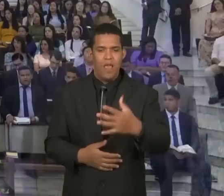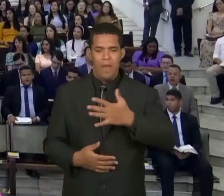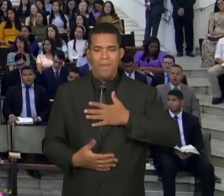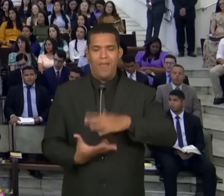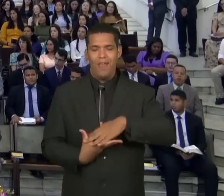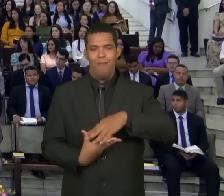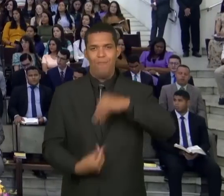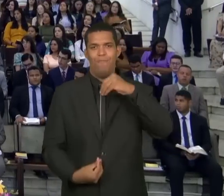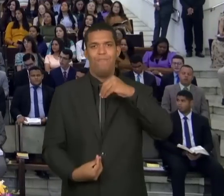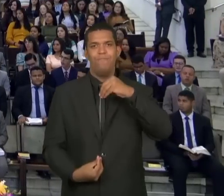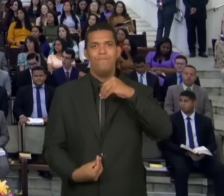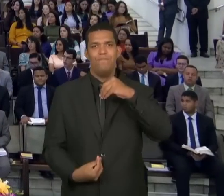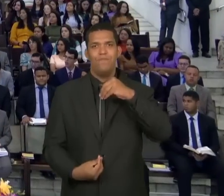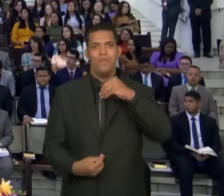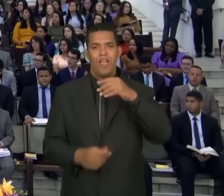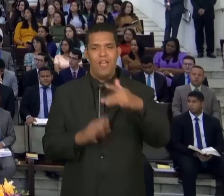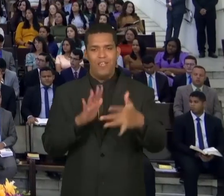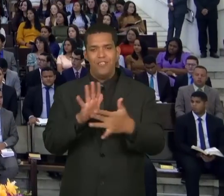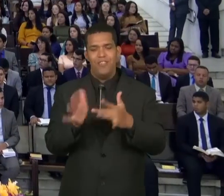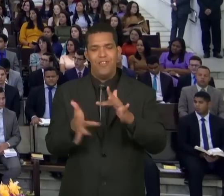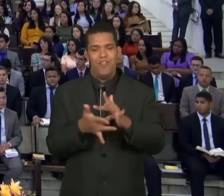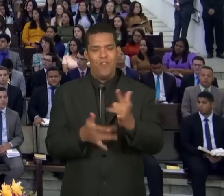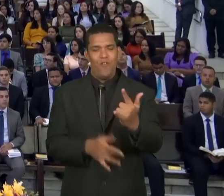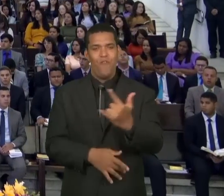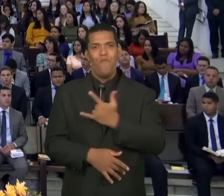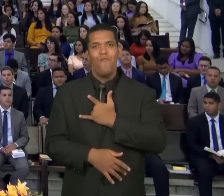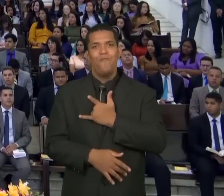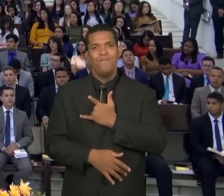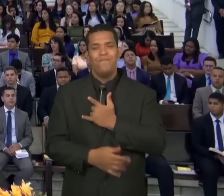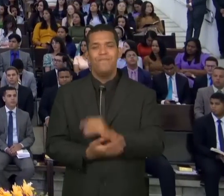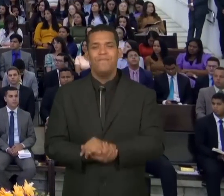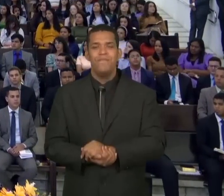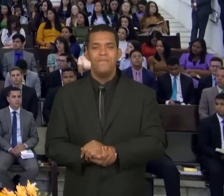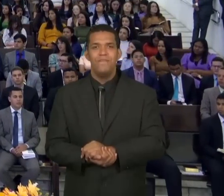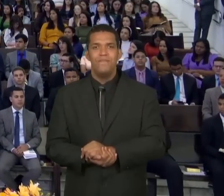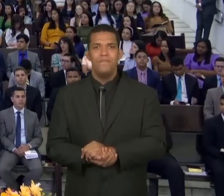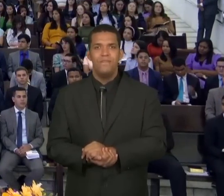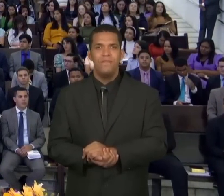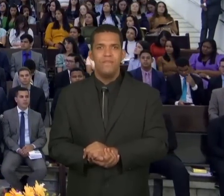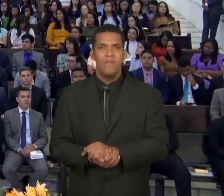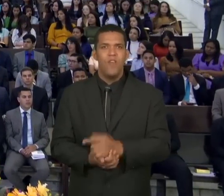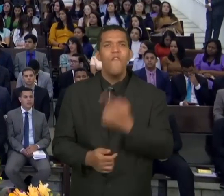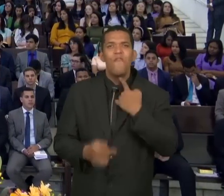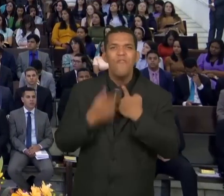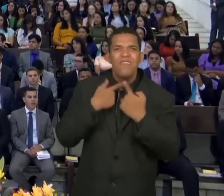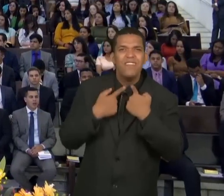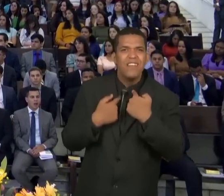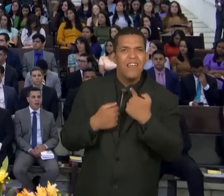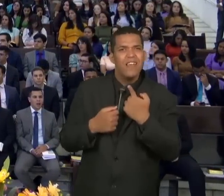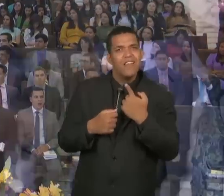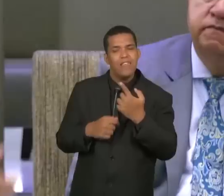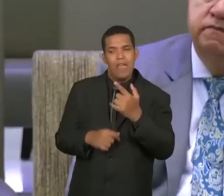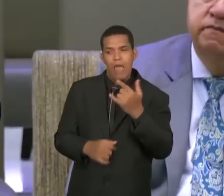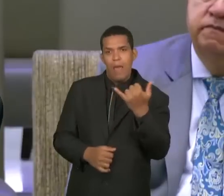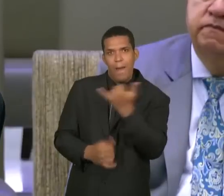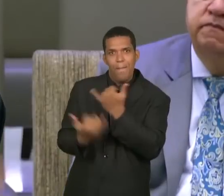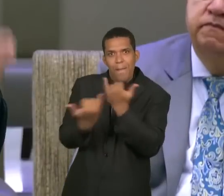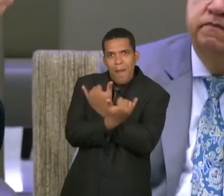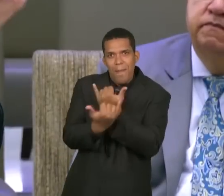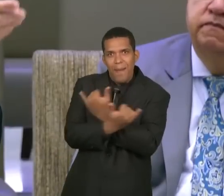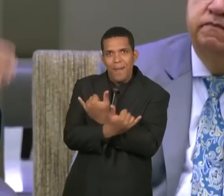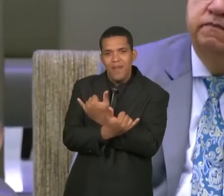Minha Jesus te ama se sente desejo ainda de dizer isso a pessoa que está do seu lado